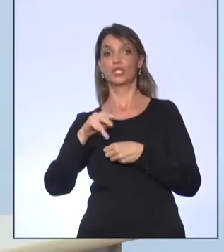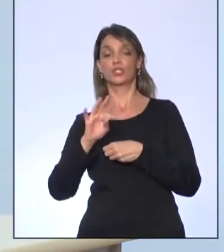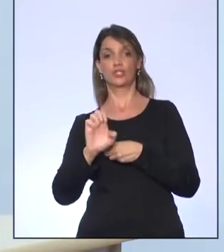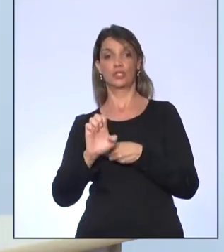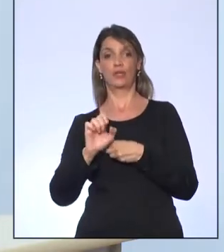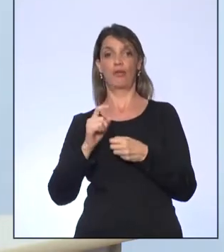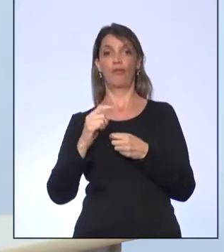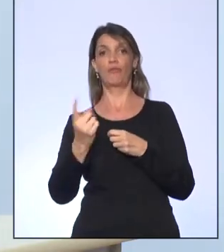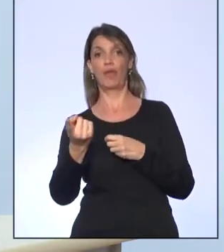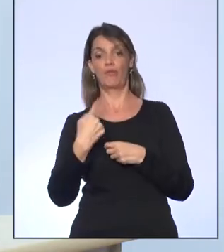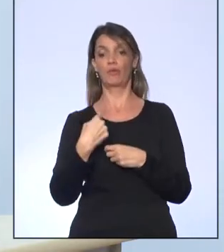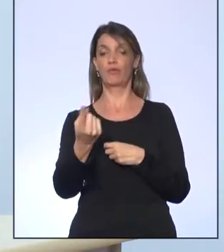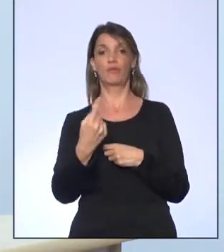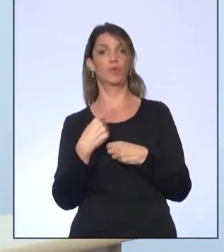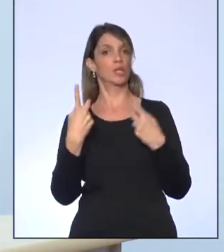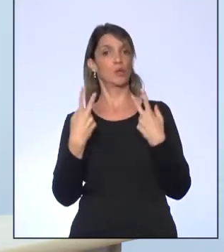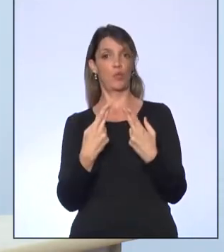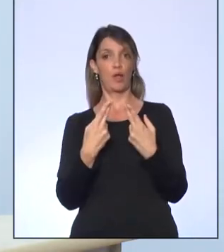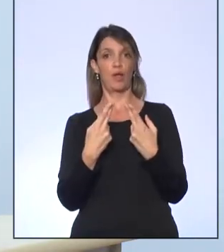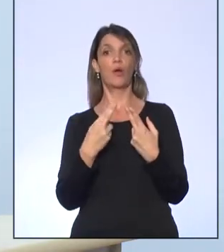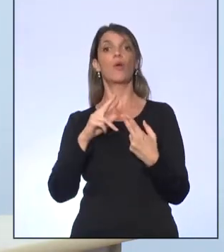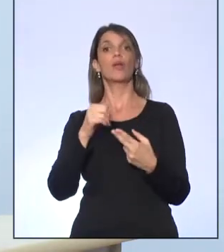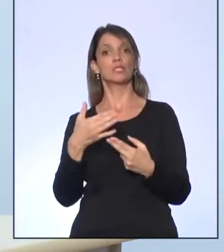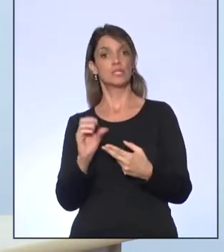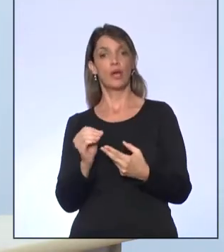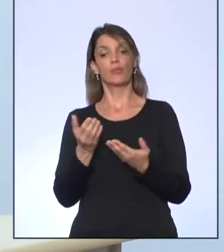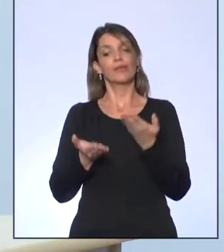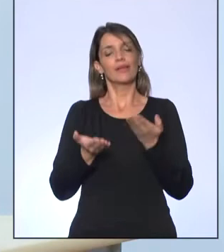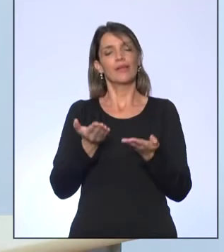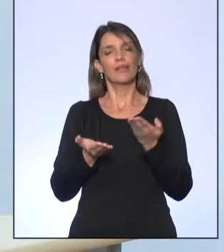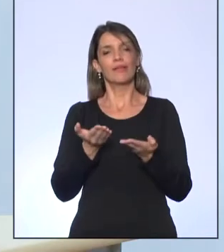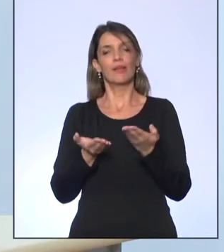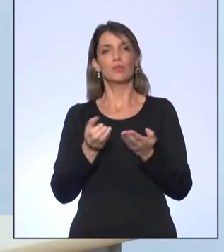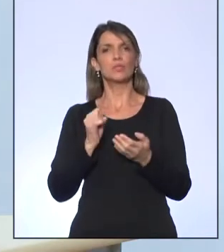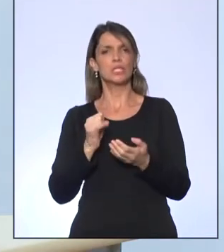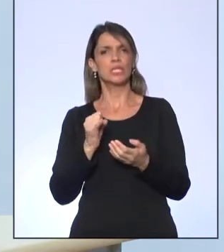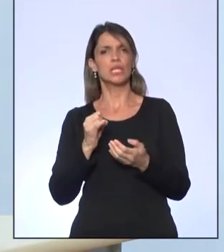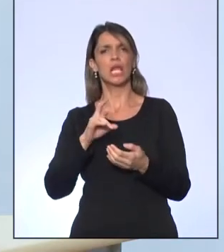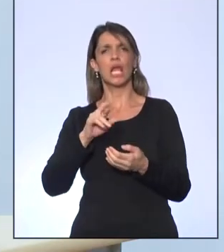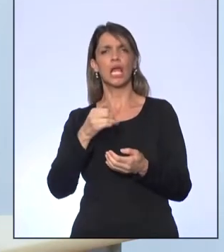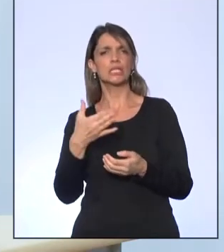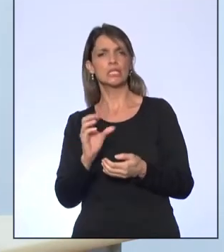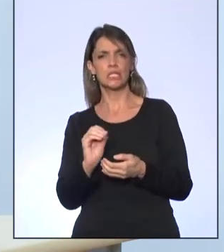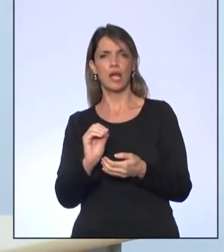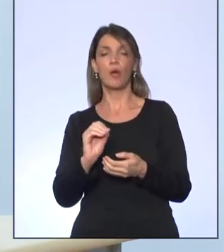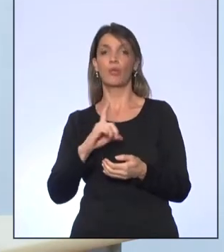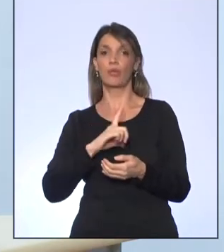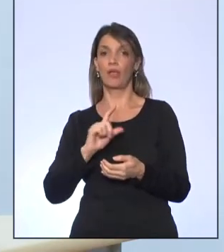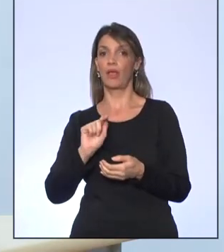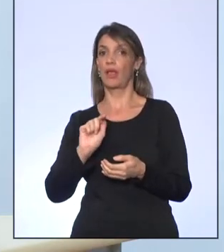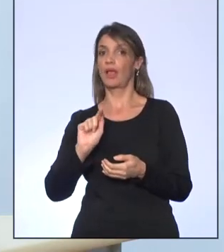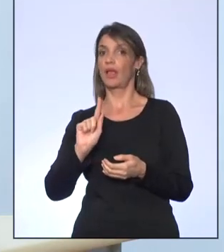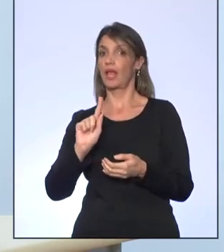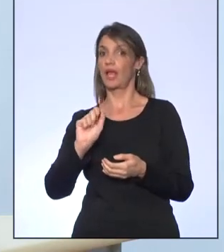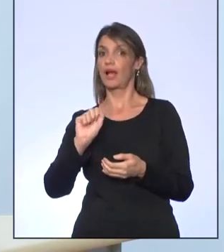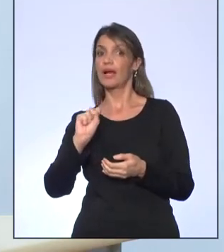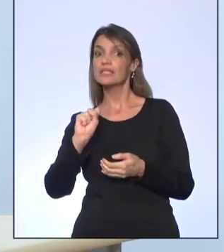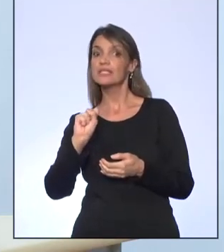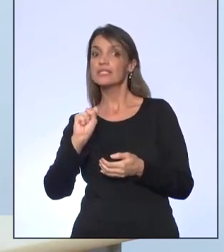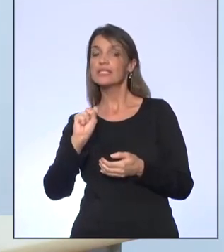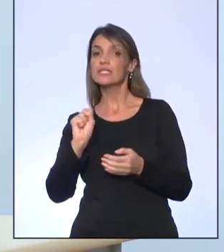vai e volta for igual, a nossa reação ela está em equilíbrio. E se a nossa reação tiver gás, ela tem que acontecer num